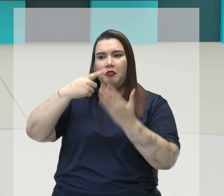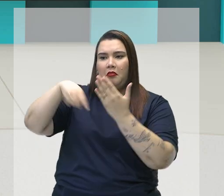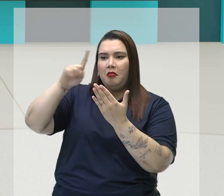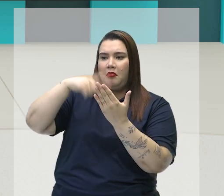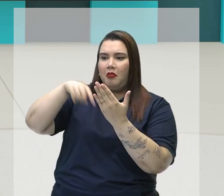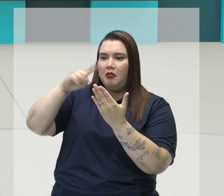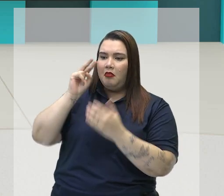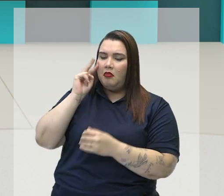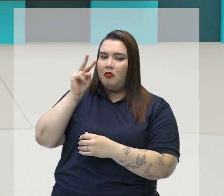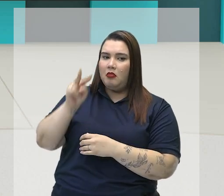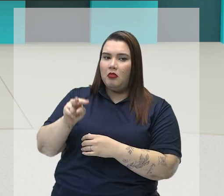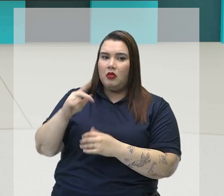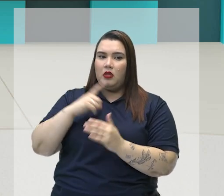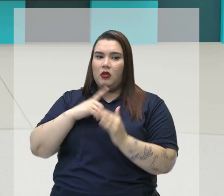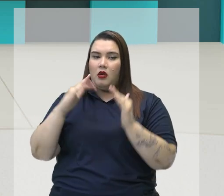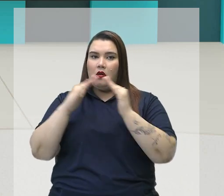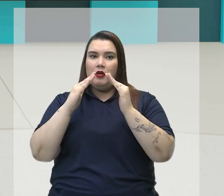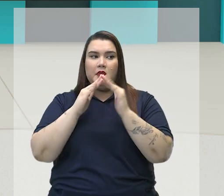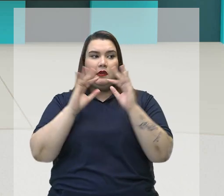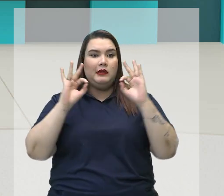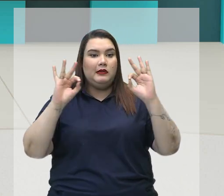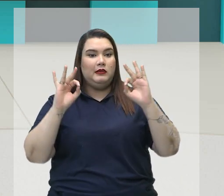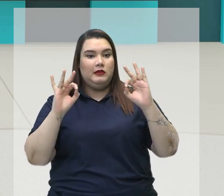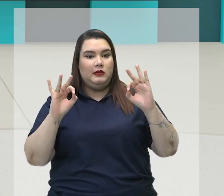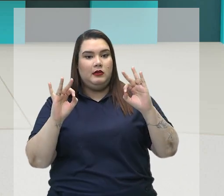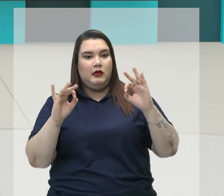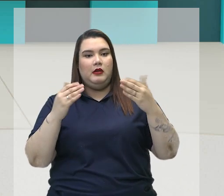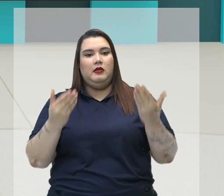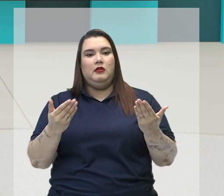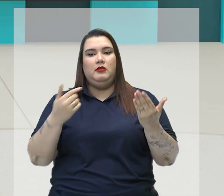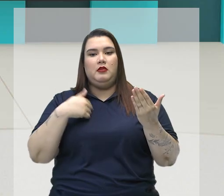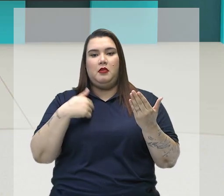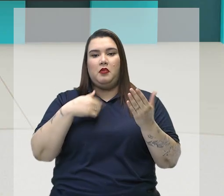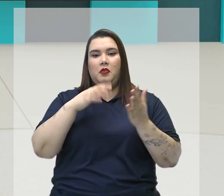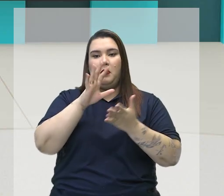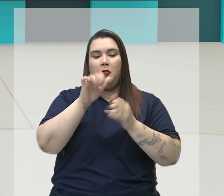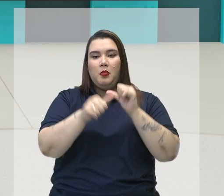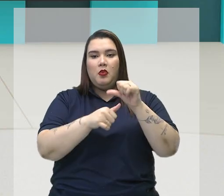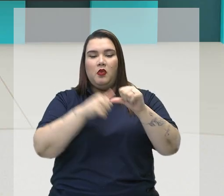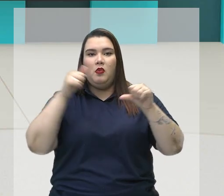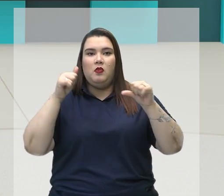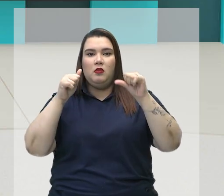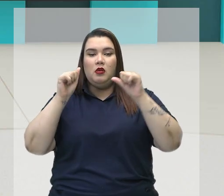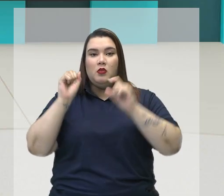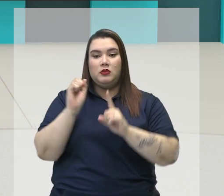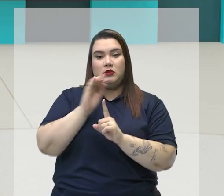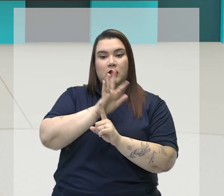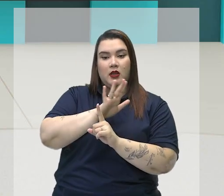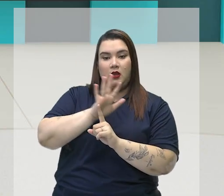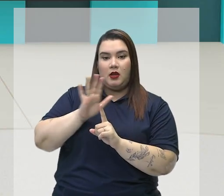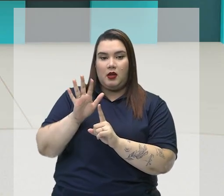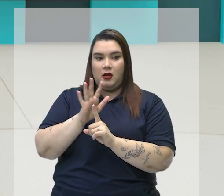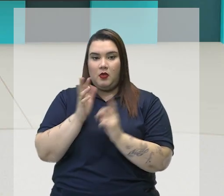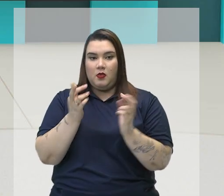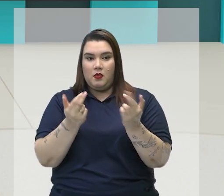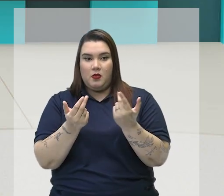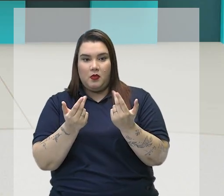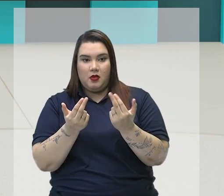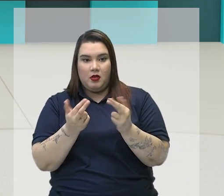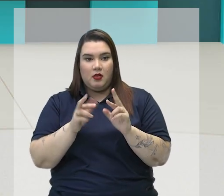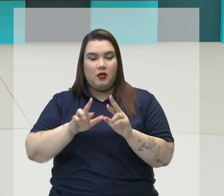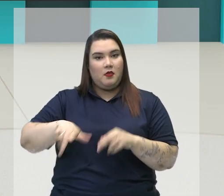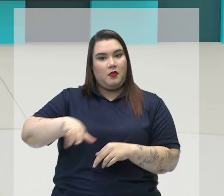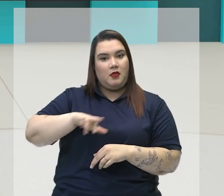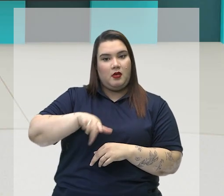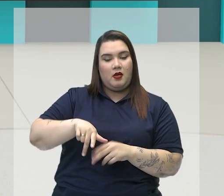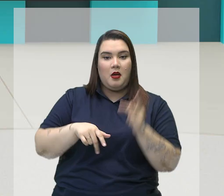outro, ele estava em uma casa bacana. Aí decide mudar o fundo. Aí o cenário não é o mesmo. A